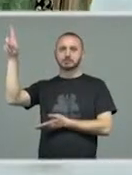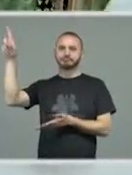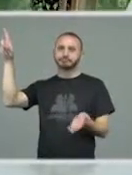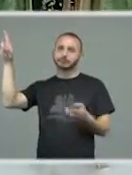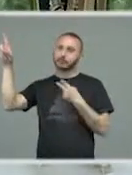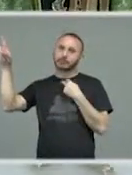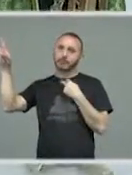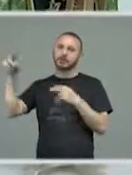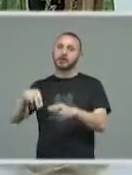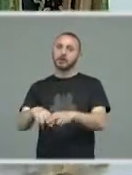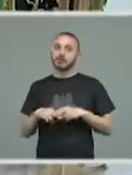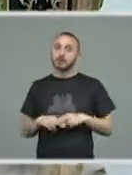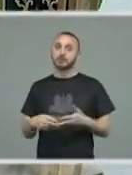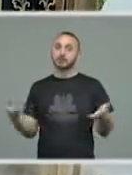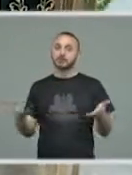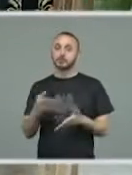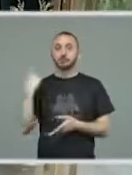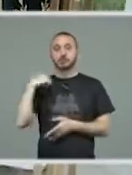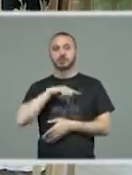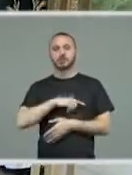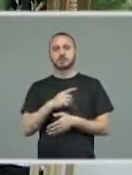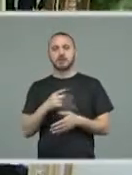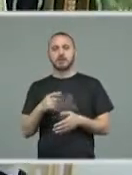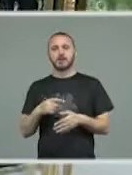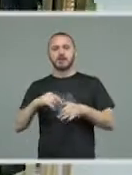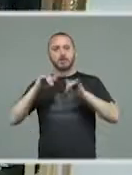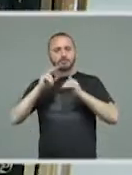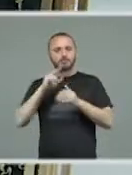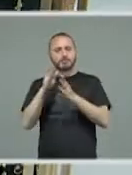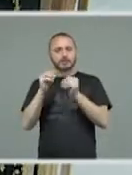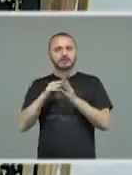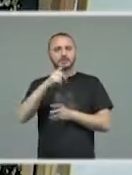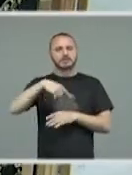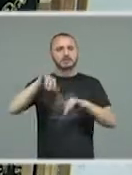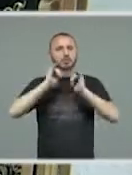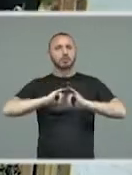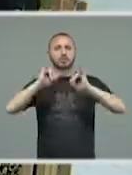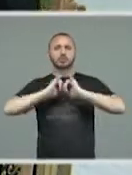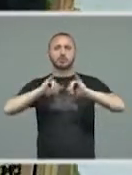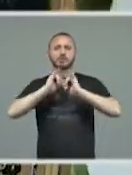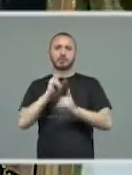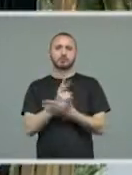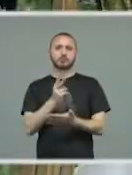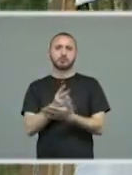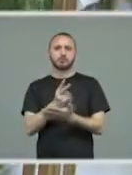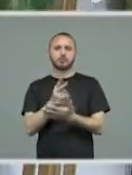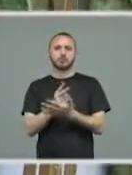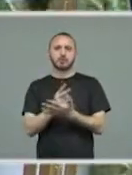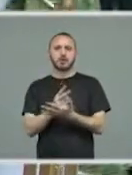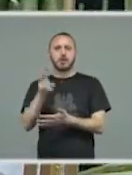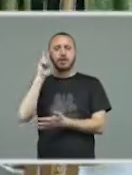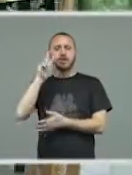Por isso eu não dou por encerrado, eu faço um convite a todos para outubro. Se uma das